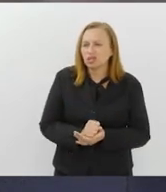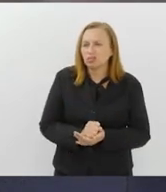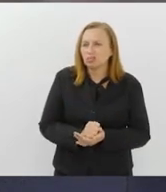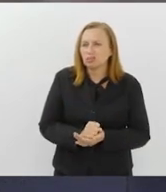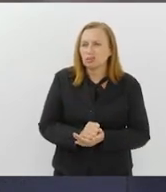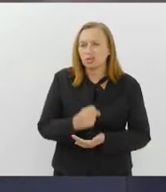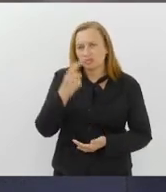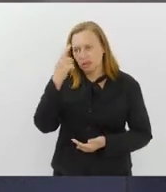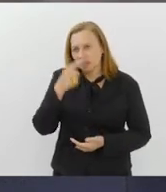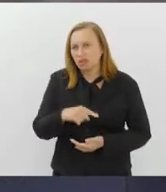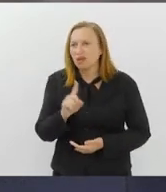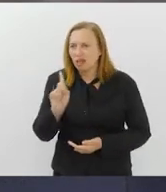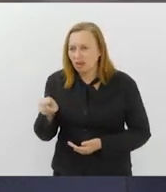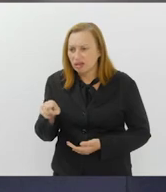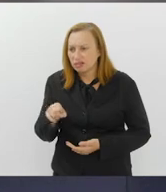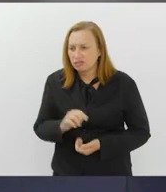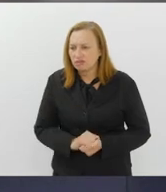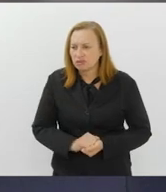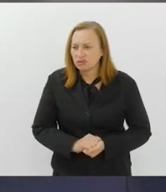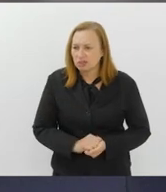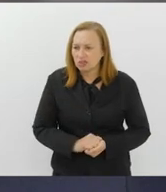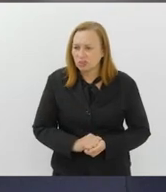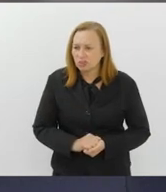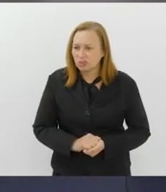monitoramento. É isso? Faixa 1.